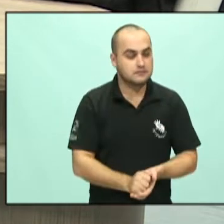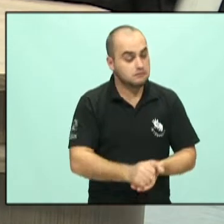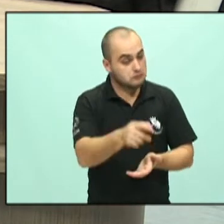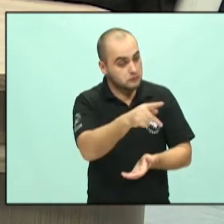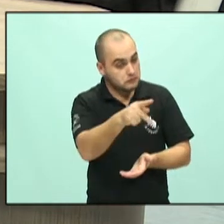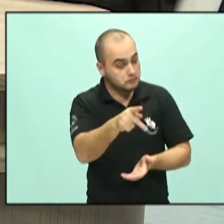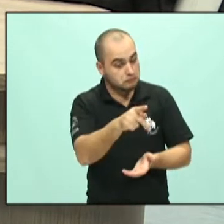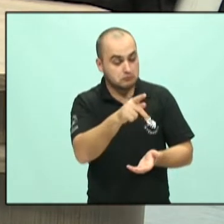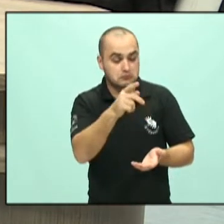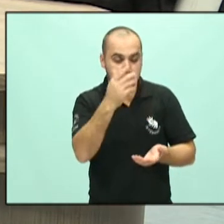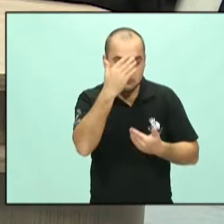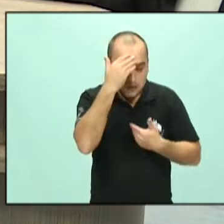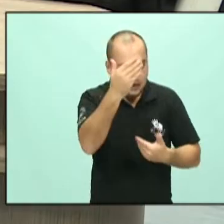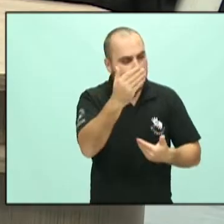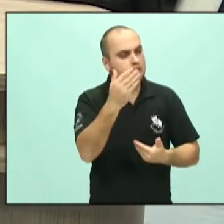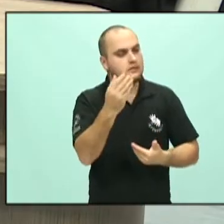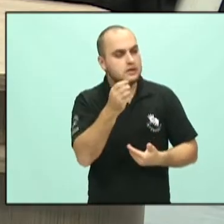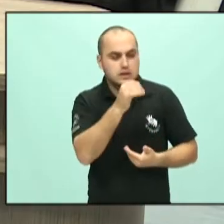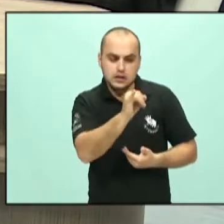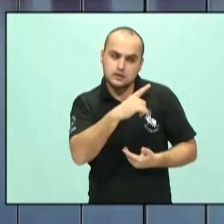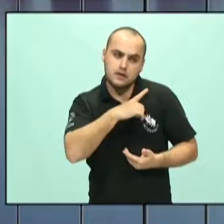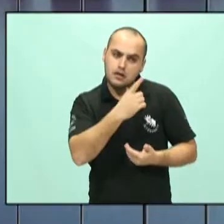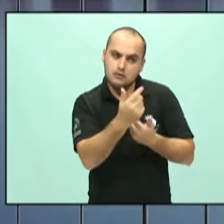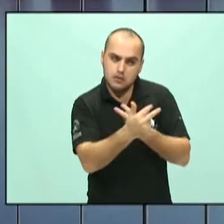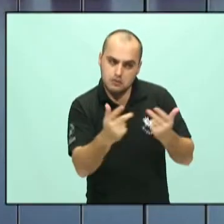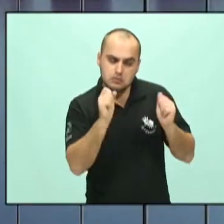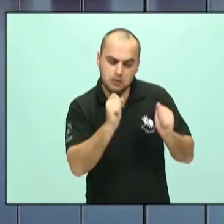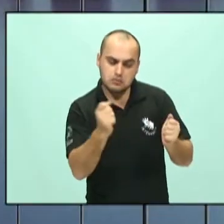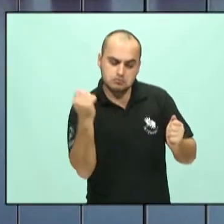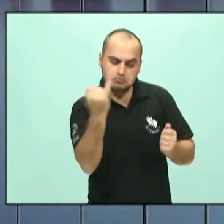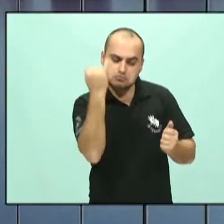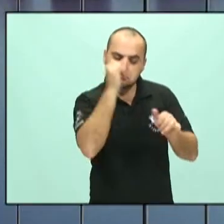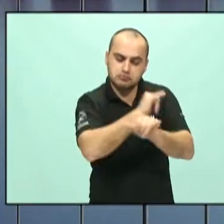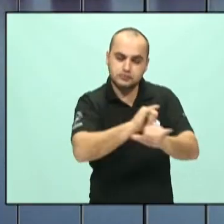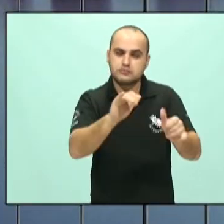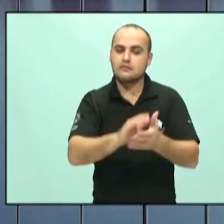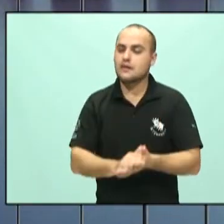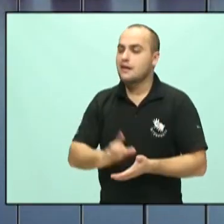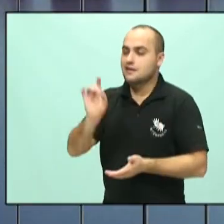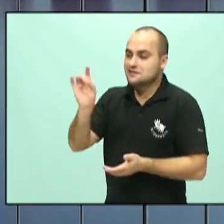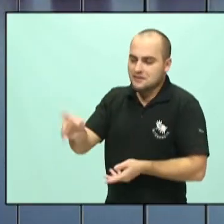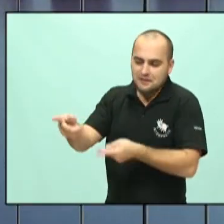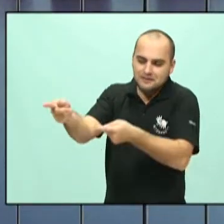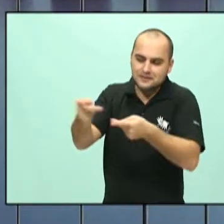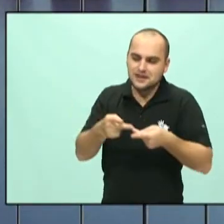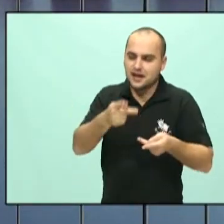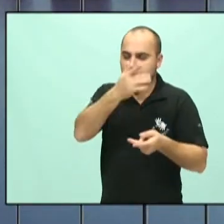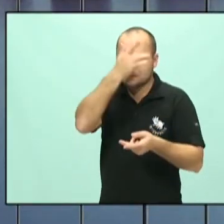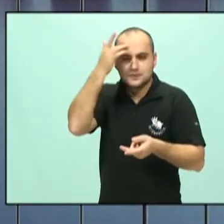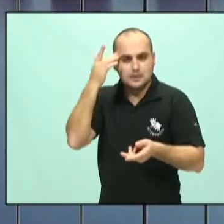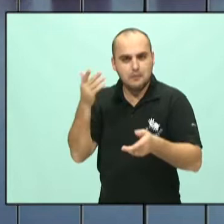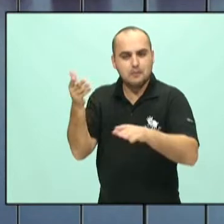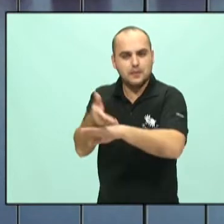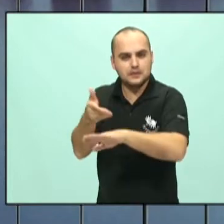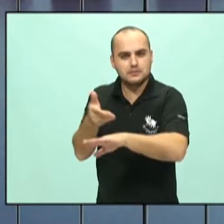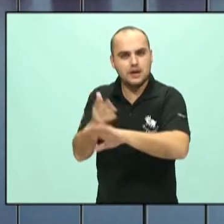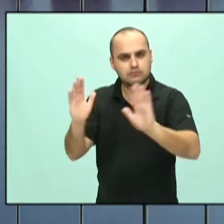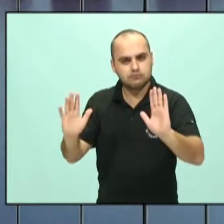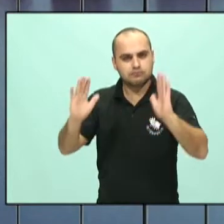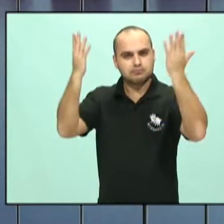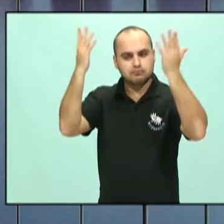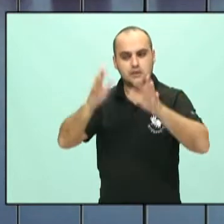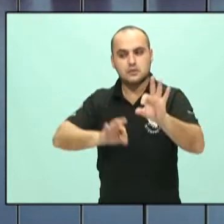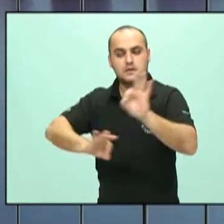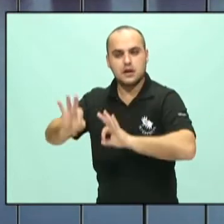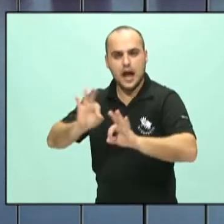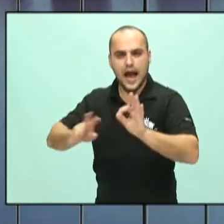a senhora queira destacar, pode ficar à vontade. A gente só fica o convite realmente para o pessoal participar, então Lutaim é adorada, né? É um festival que é organizado por os alunos, mas